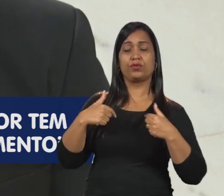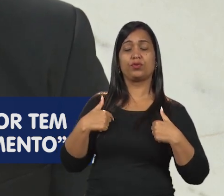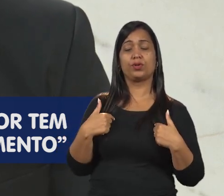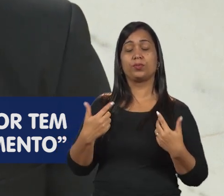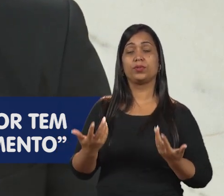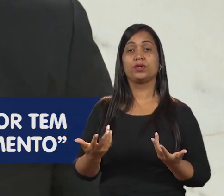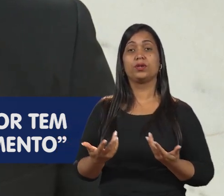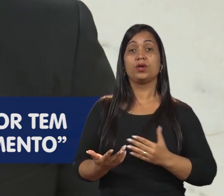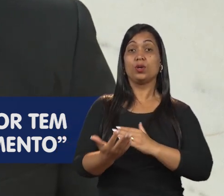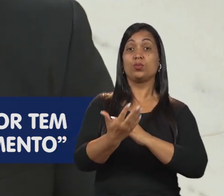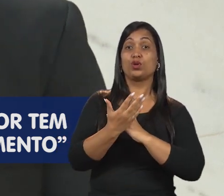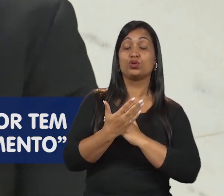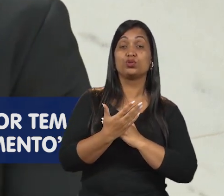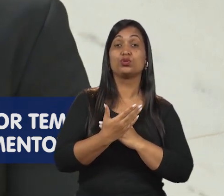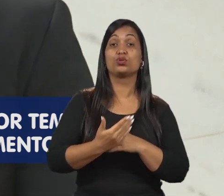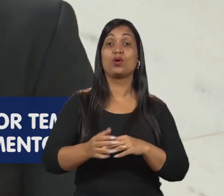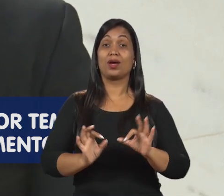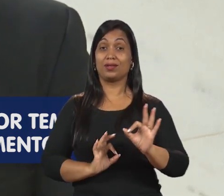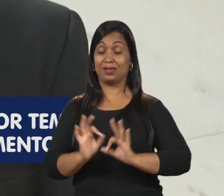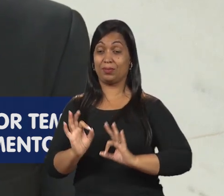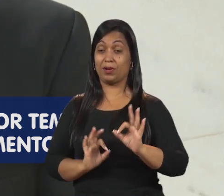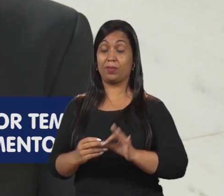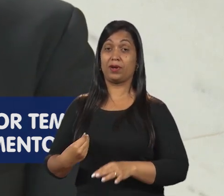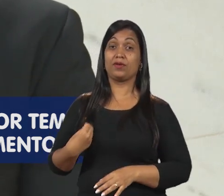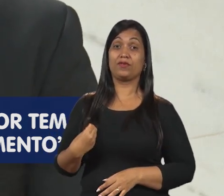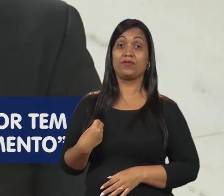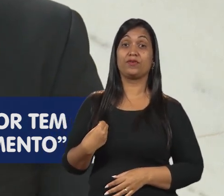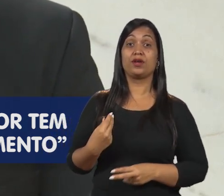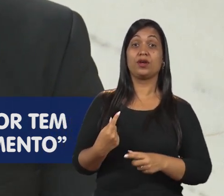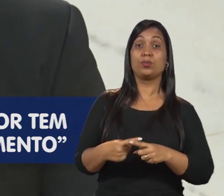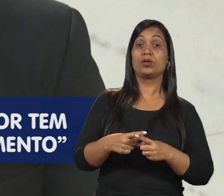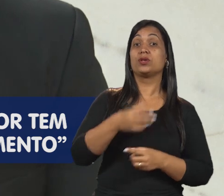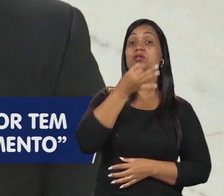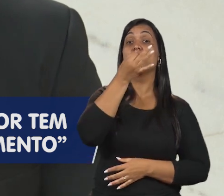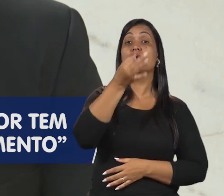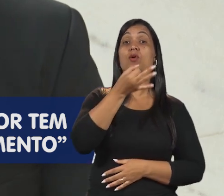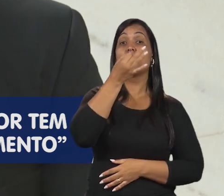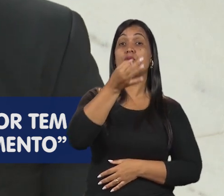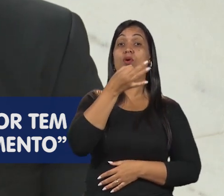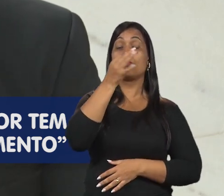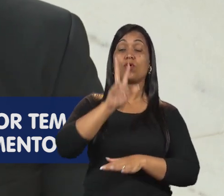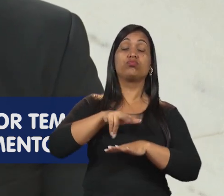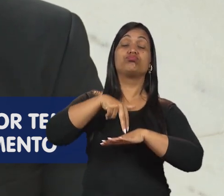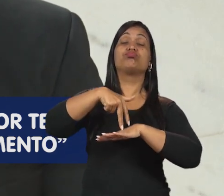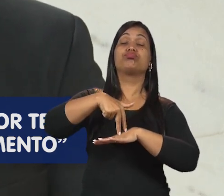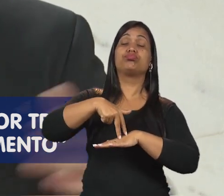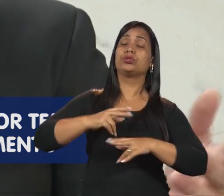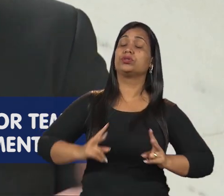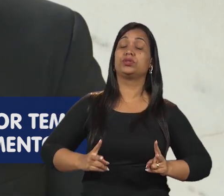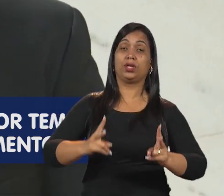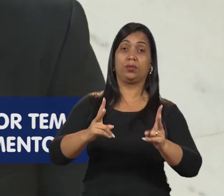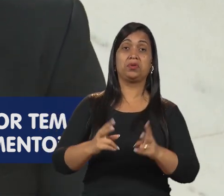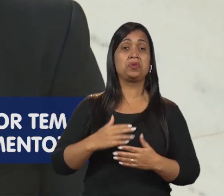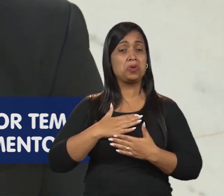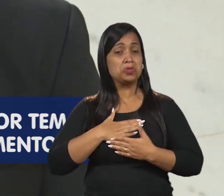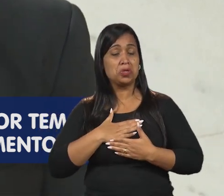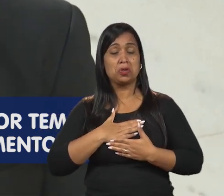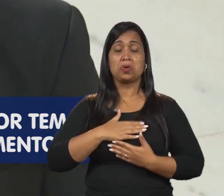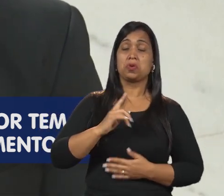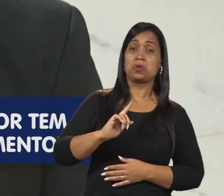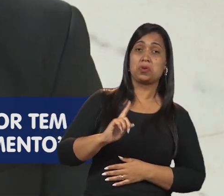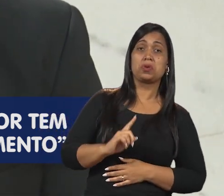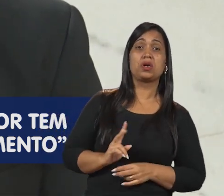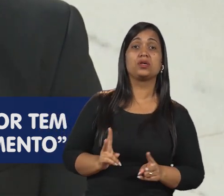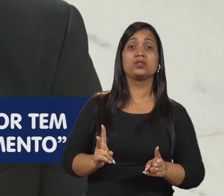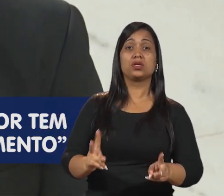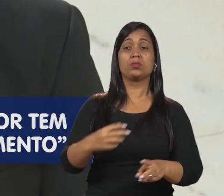isso me ajudou muito a estar preparado a estar aqui, porque eu sempre me posicionei, bem ou mal, sempre me posicionei, né? Gostando ou não, sempre